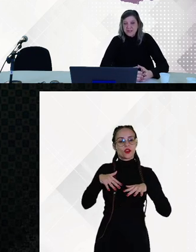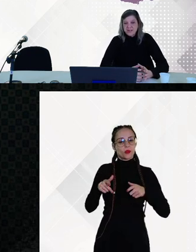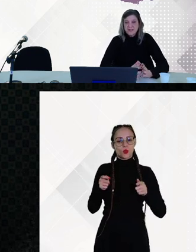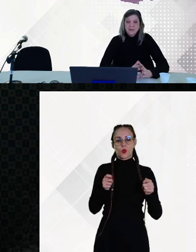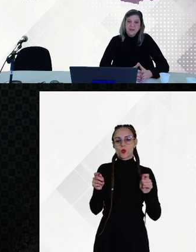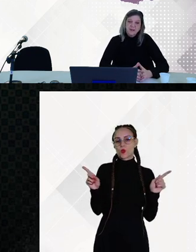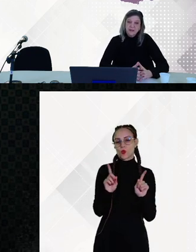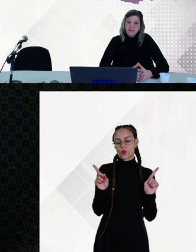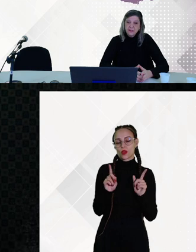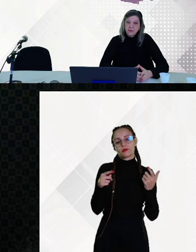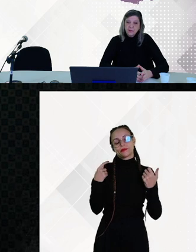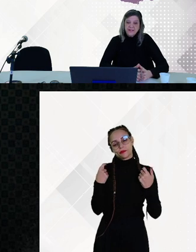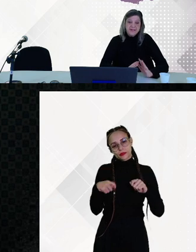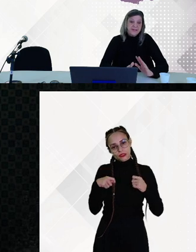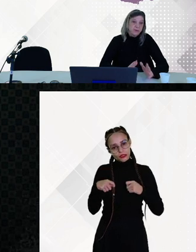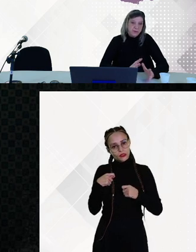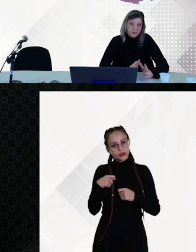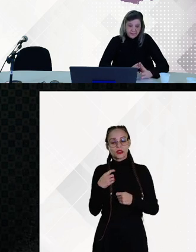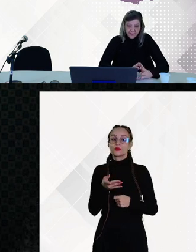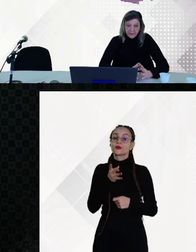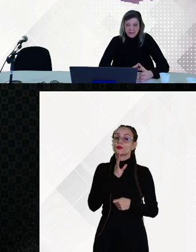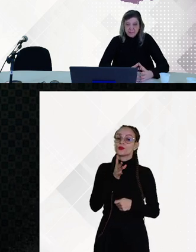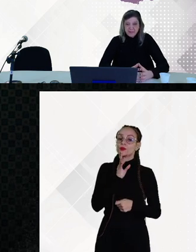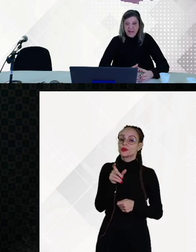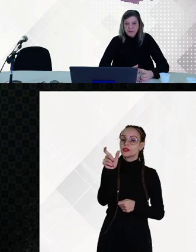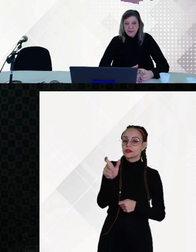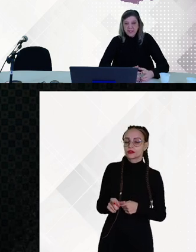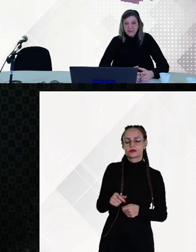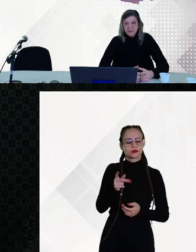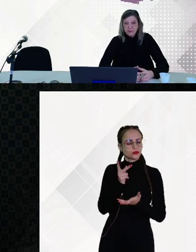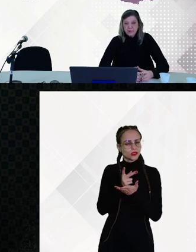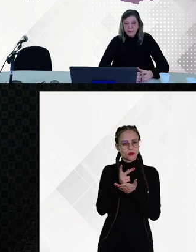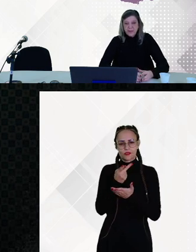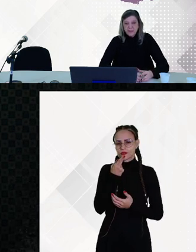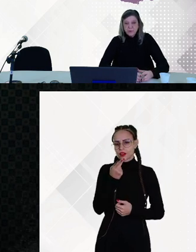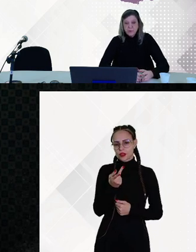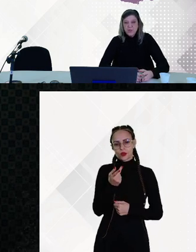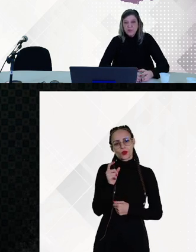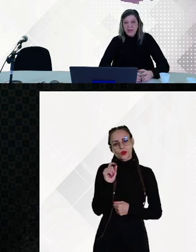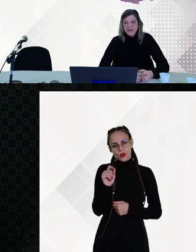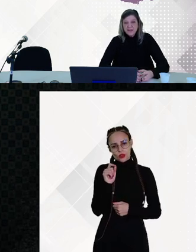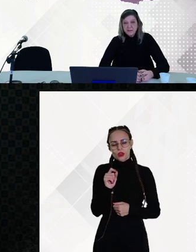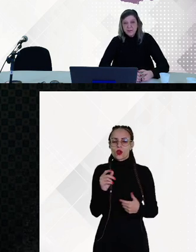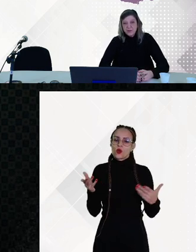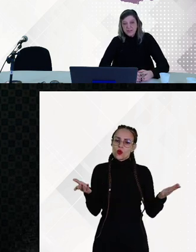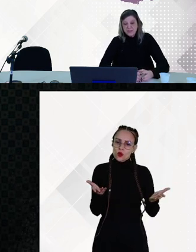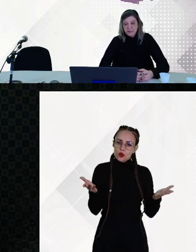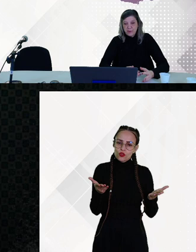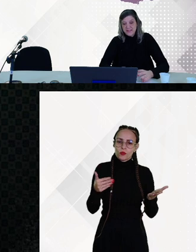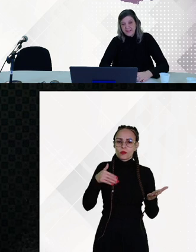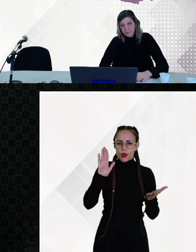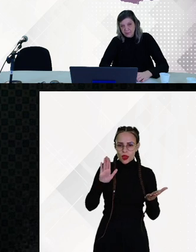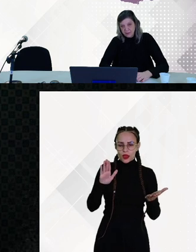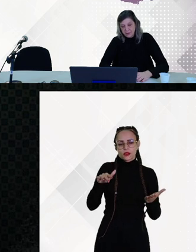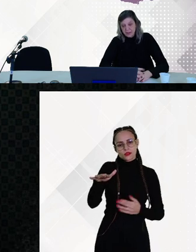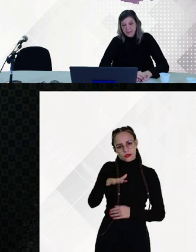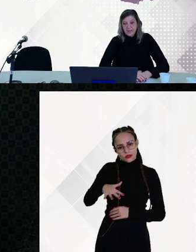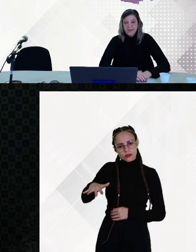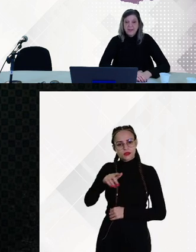gente precisa conhecê-lo. Né? Eu sempre falo, claro que eu atuo hoje mais com estudantes de